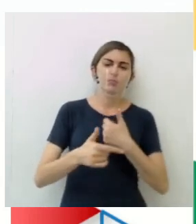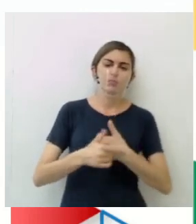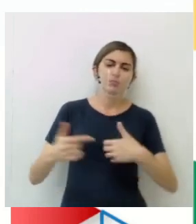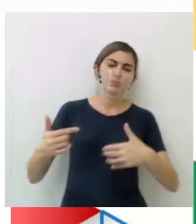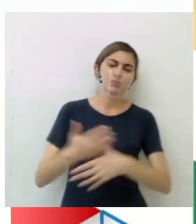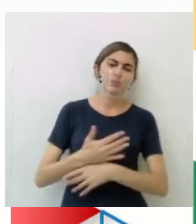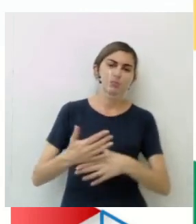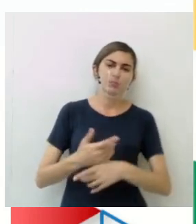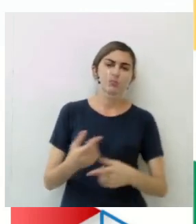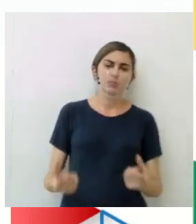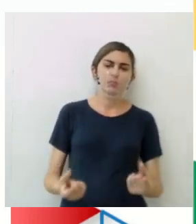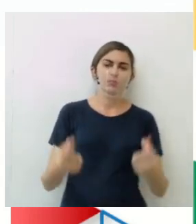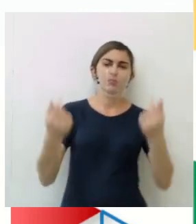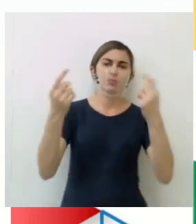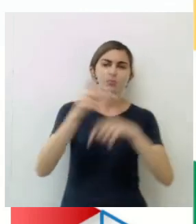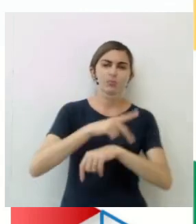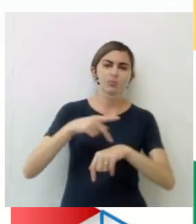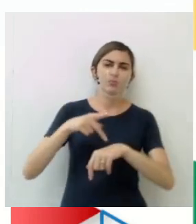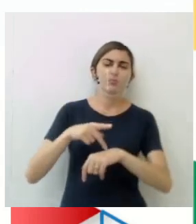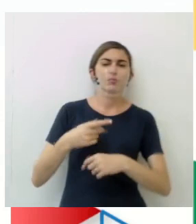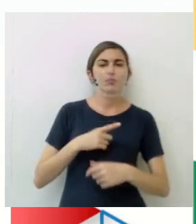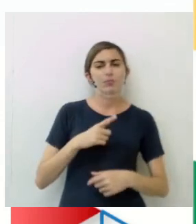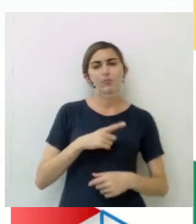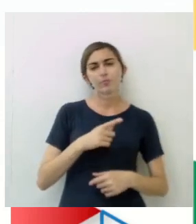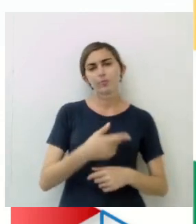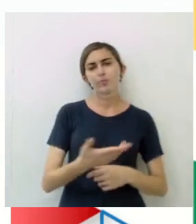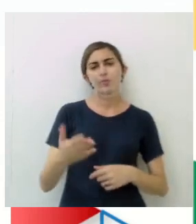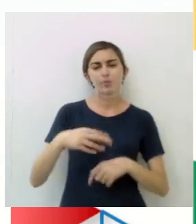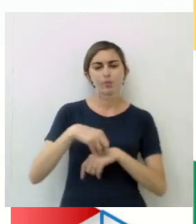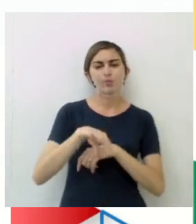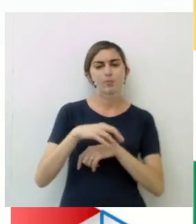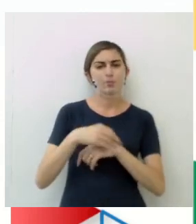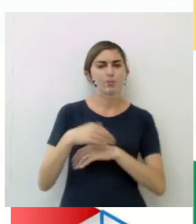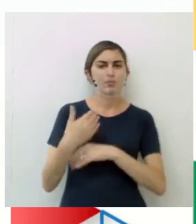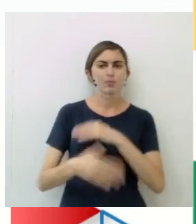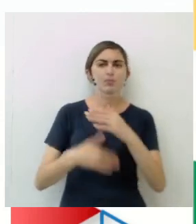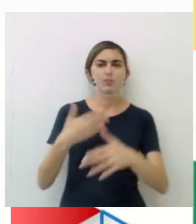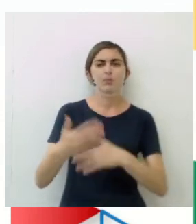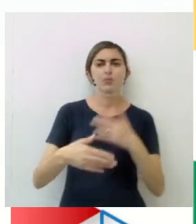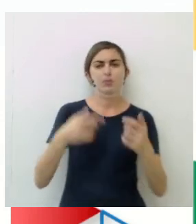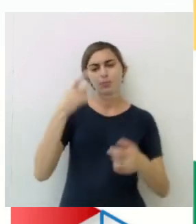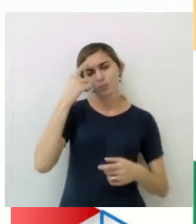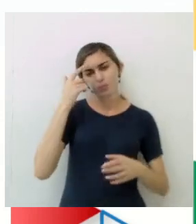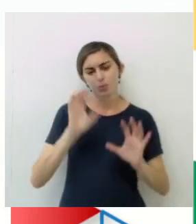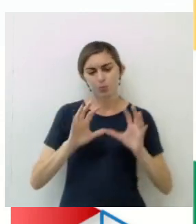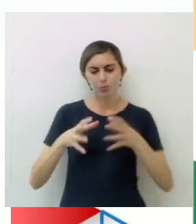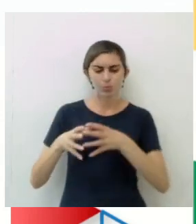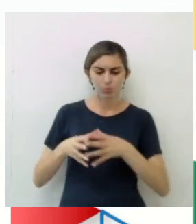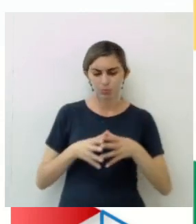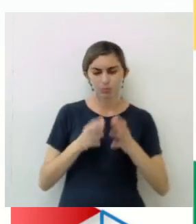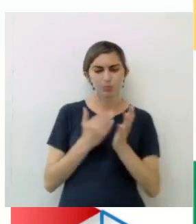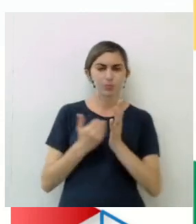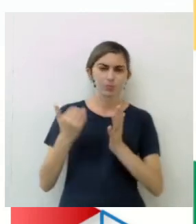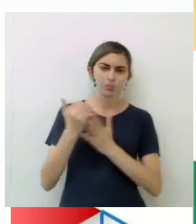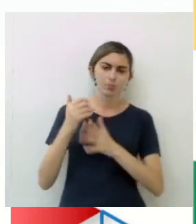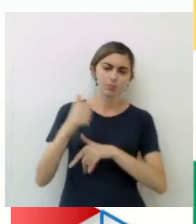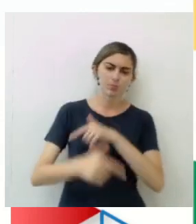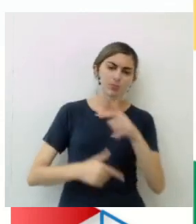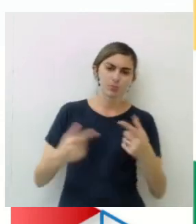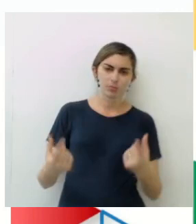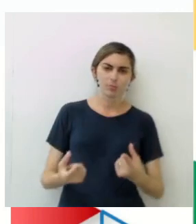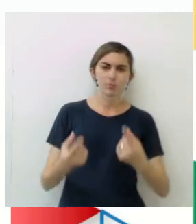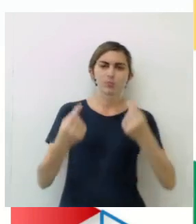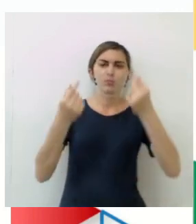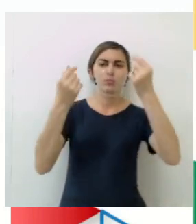da economia do país, uma vez que elas passam gradativamente a concentrar um número maior de atividades